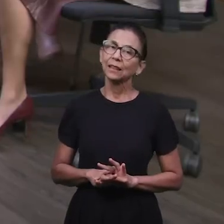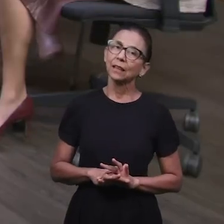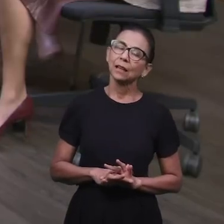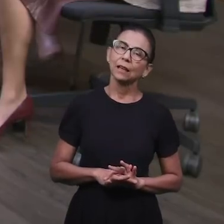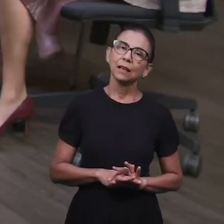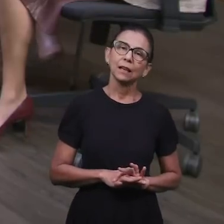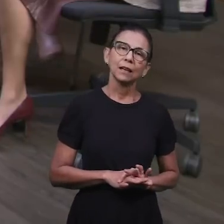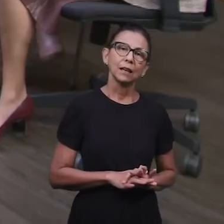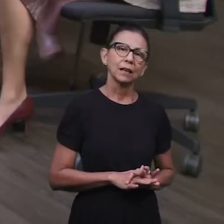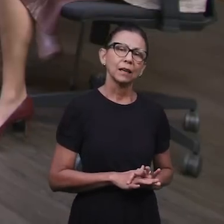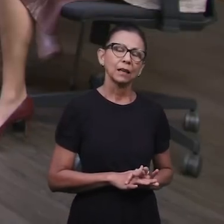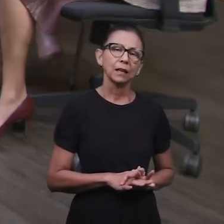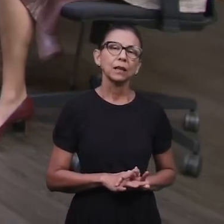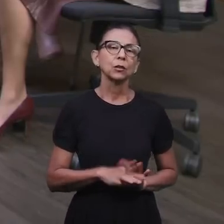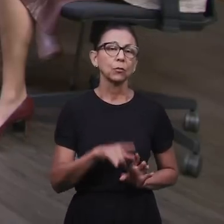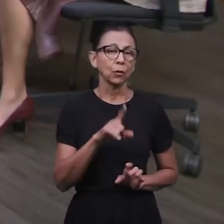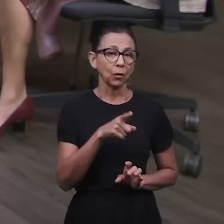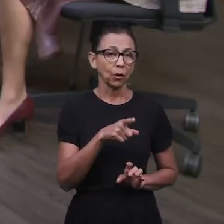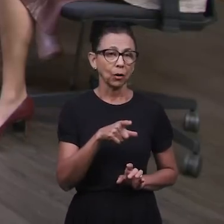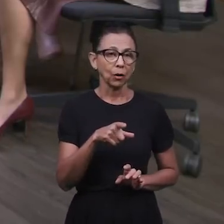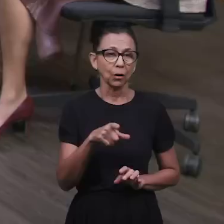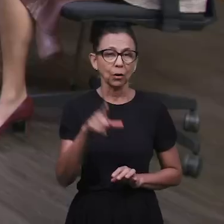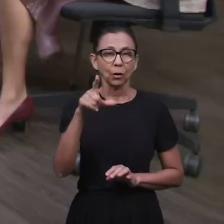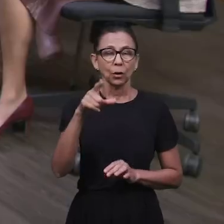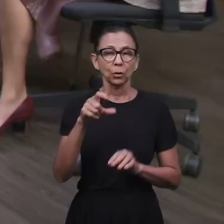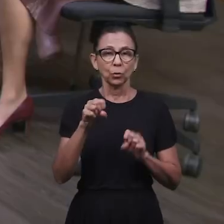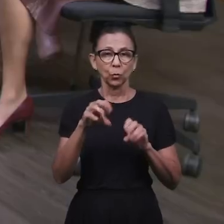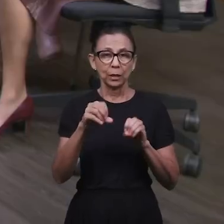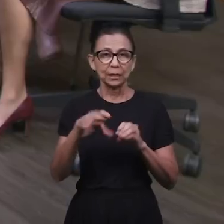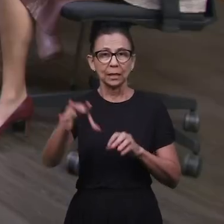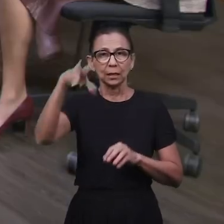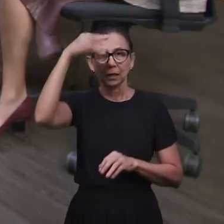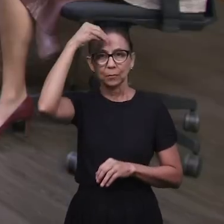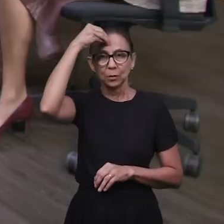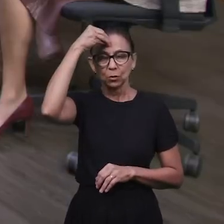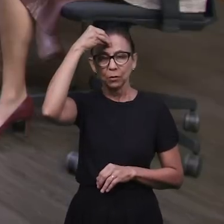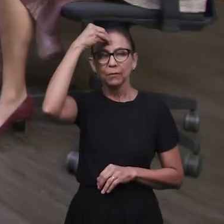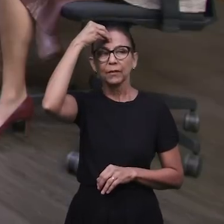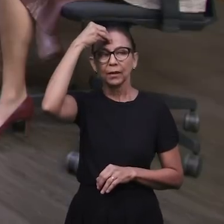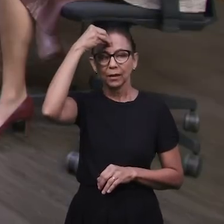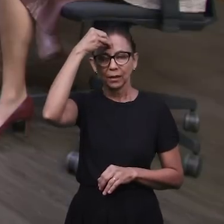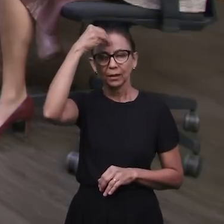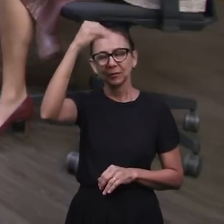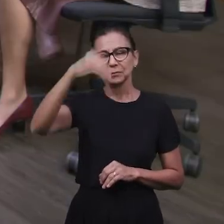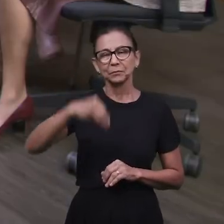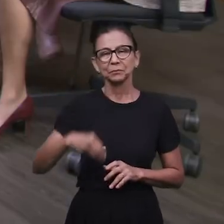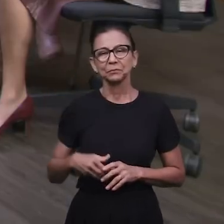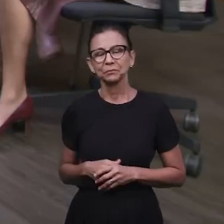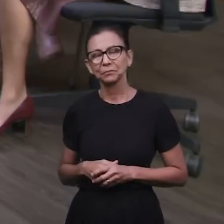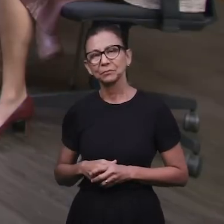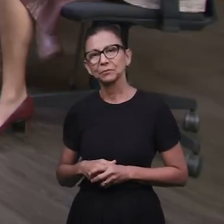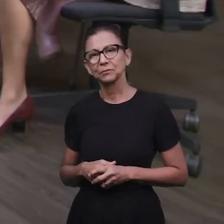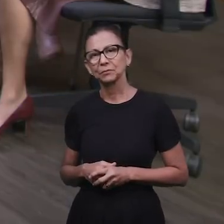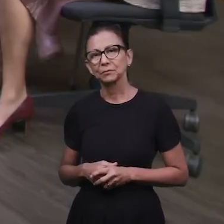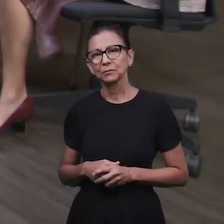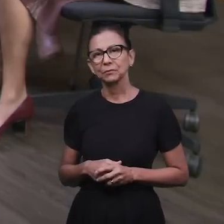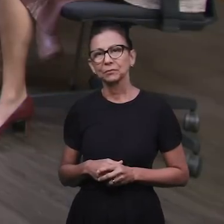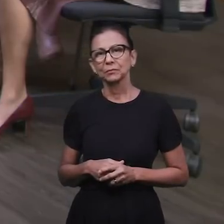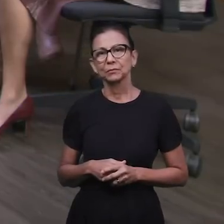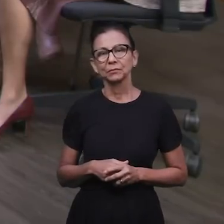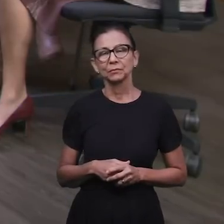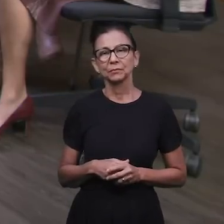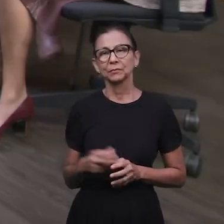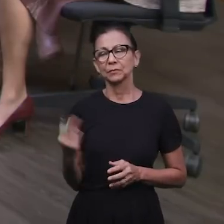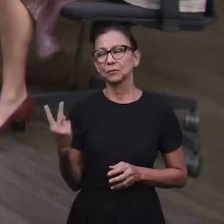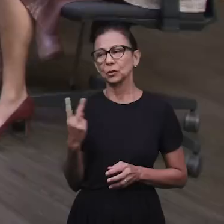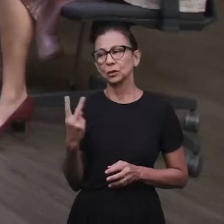bom? Deus abençoe e que vocês levem consigo o aprendizado que vocês estão tendo, no nível que estão tendo.